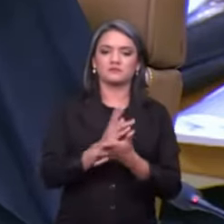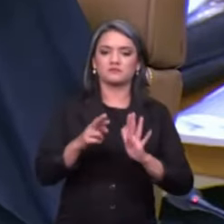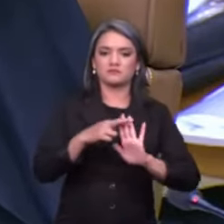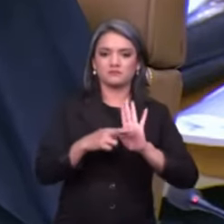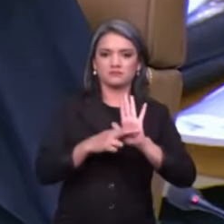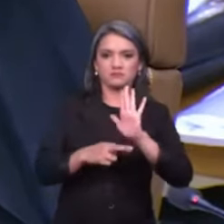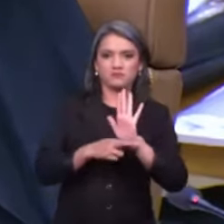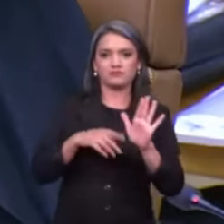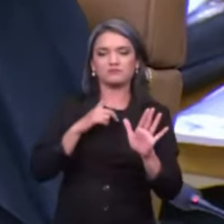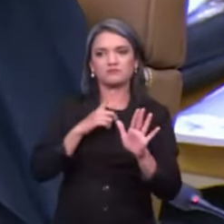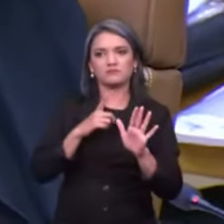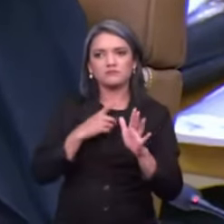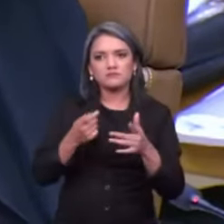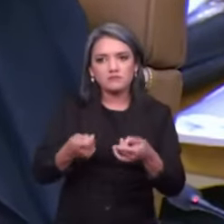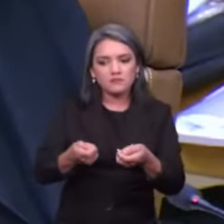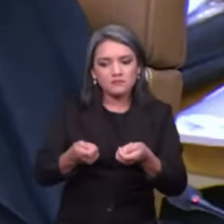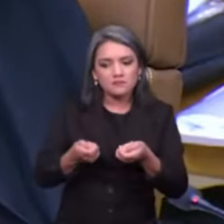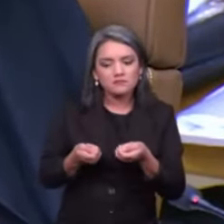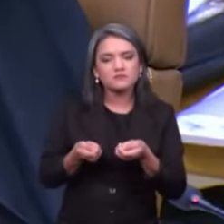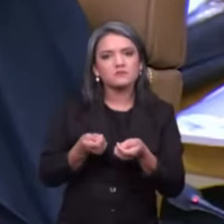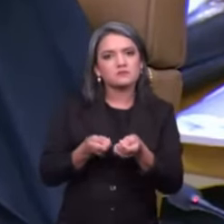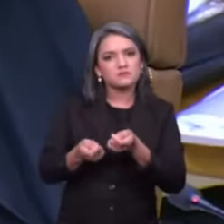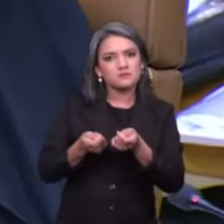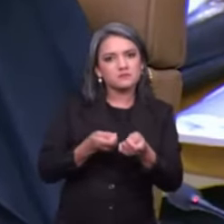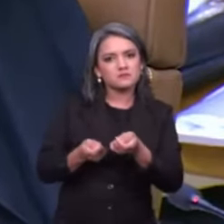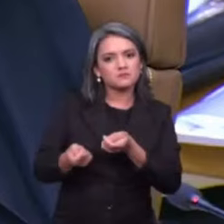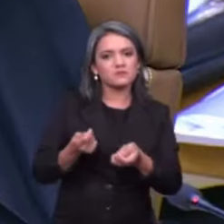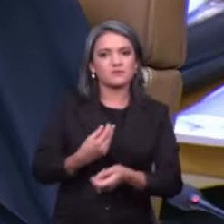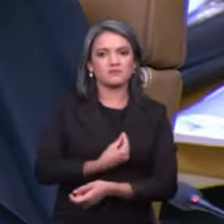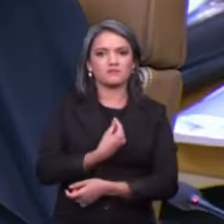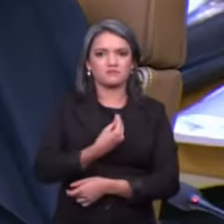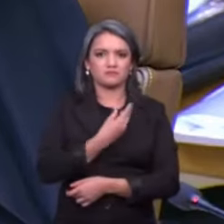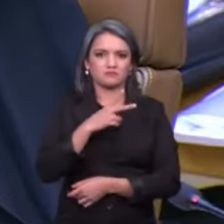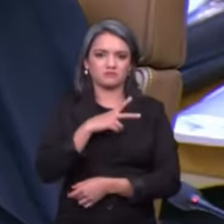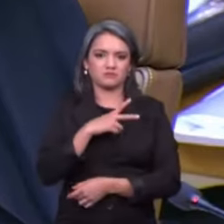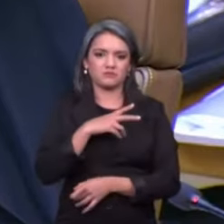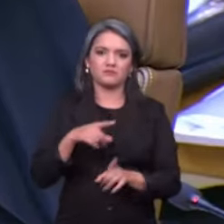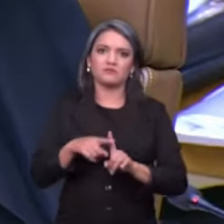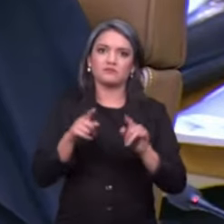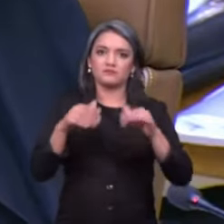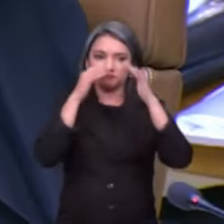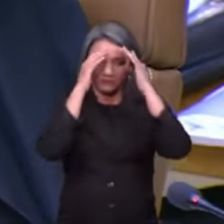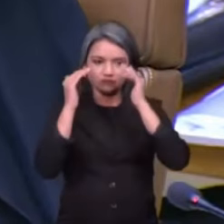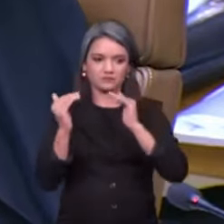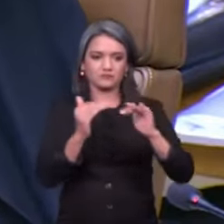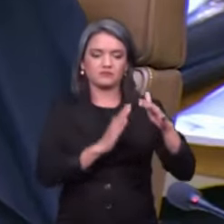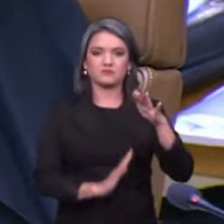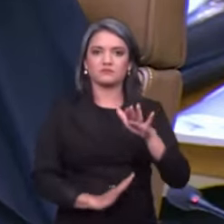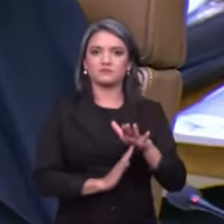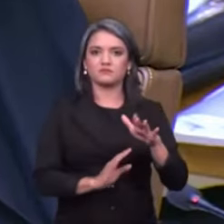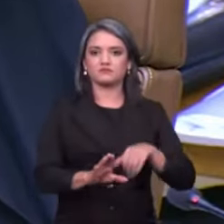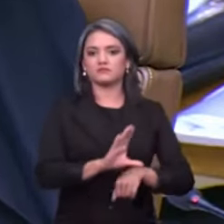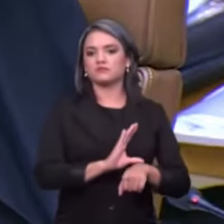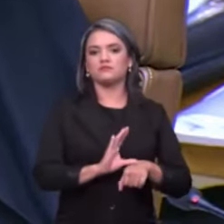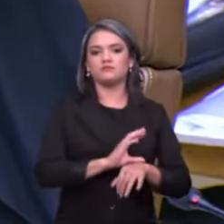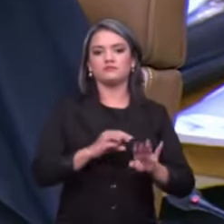prerrogativas individuais ou coletivas, desde que respeitados os termos estabelecidos pela própria Constituição. Mandado de